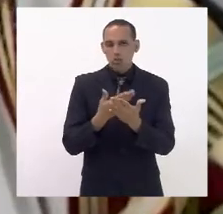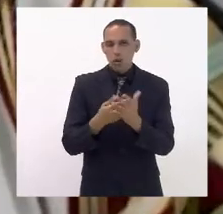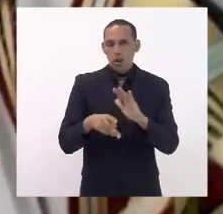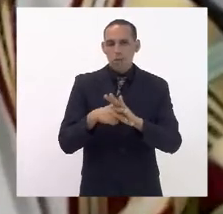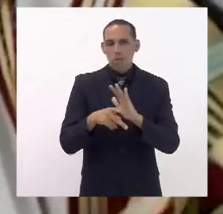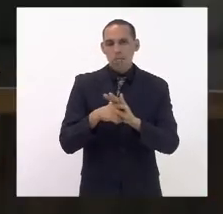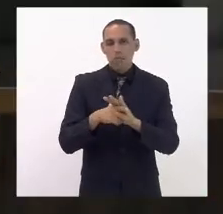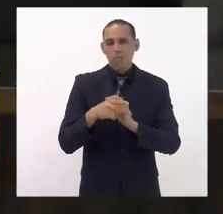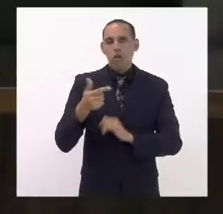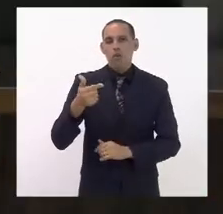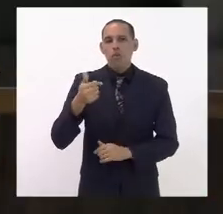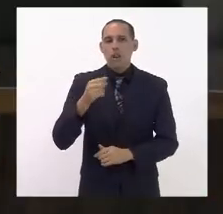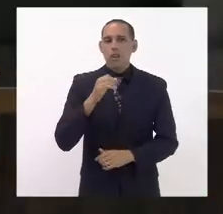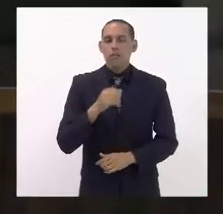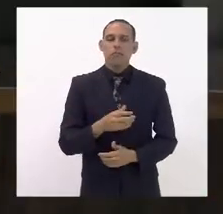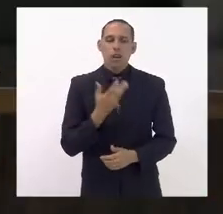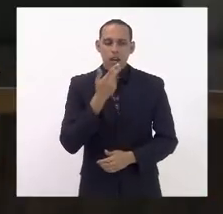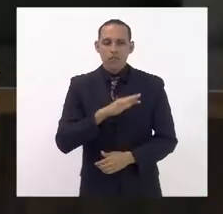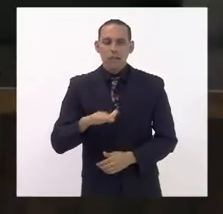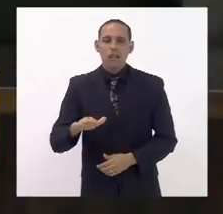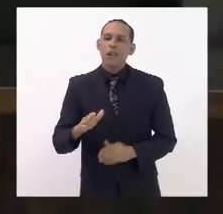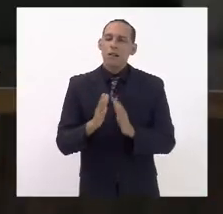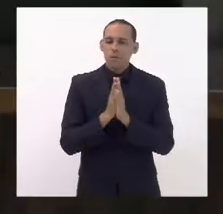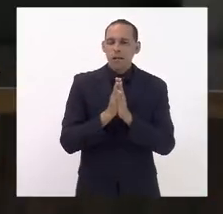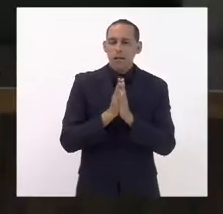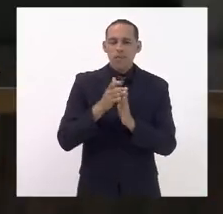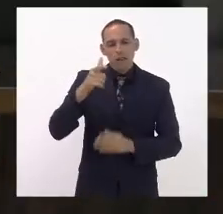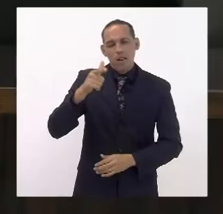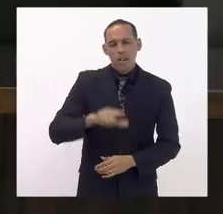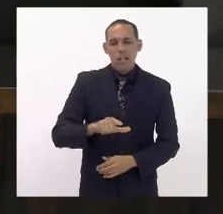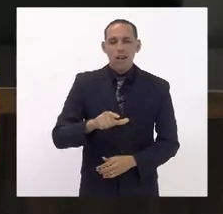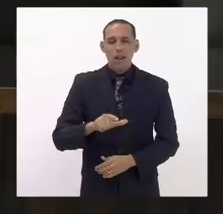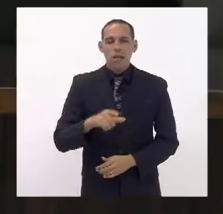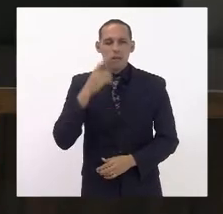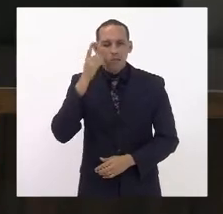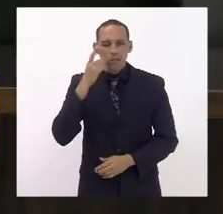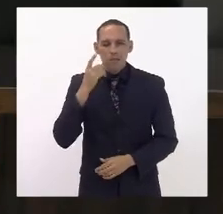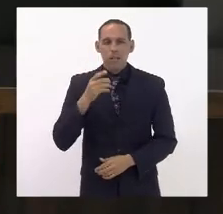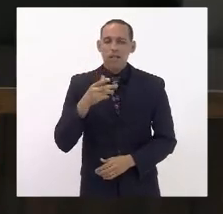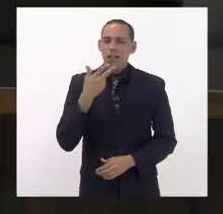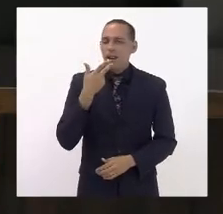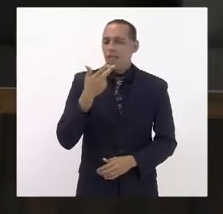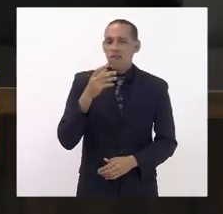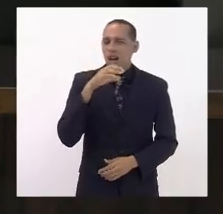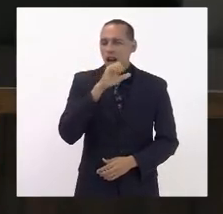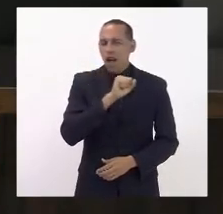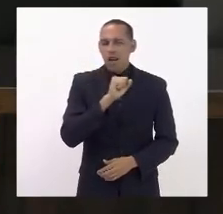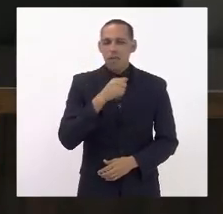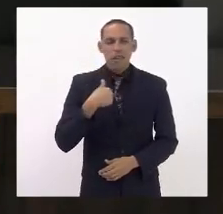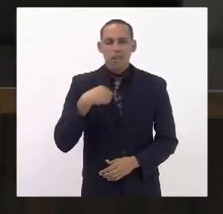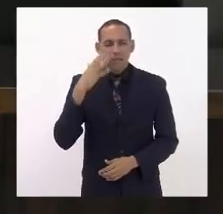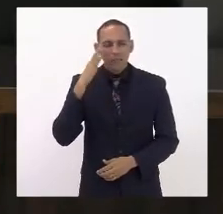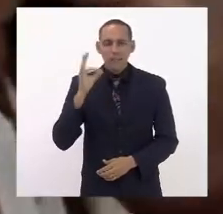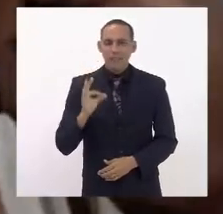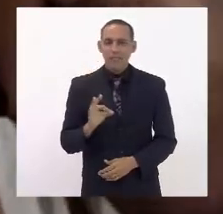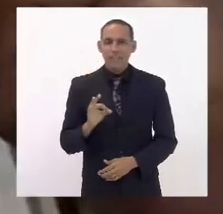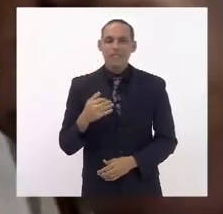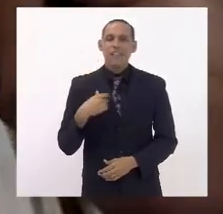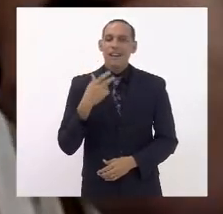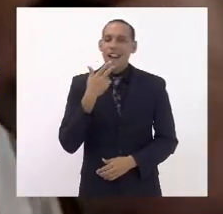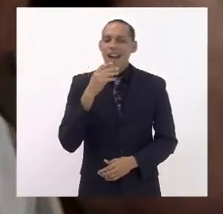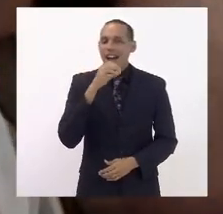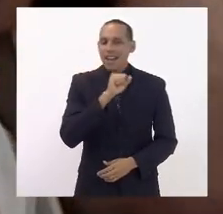não, deputada Mônica, com todo respeito, repete, por favor, que acho que a senhora falou muito rápido, pelo menos eu não entendi. Falei muito